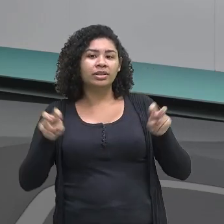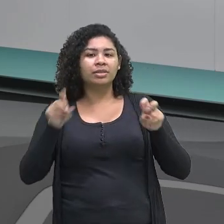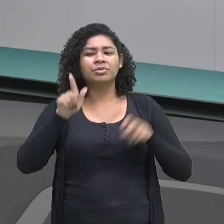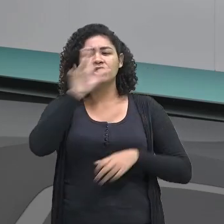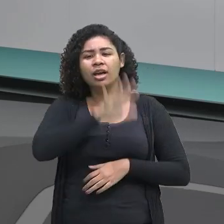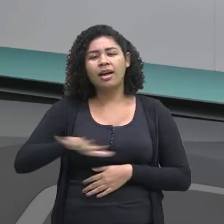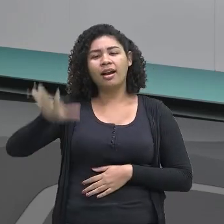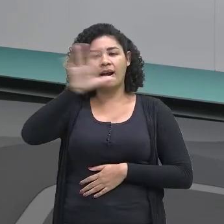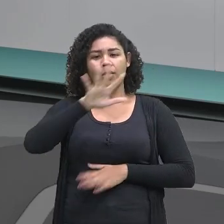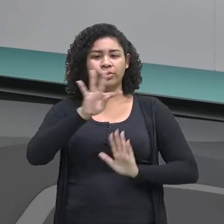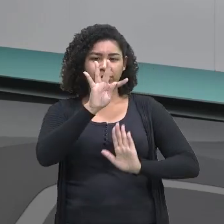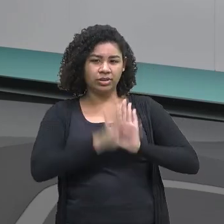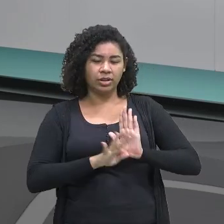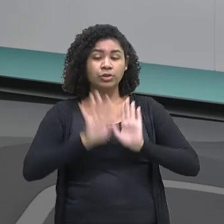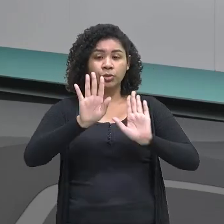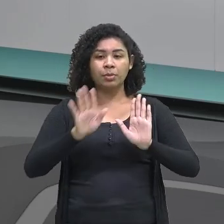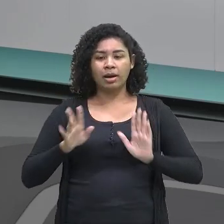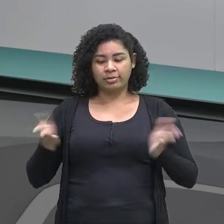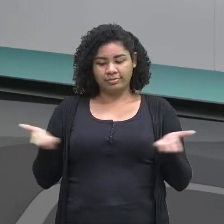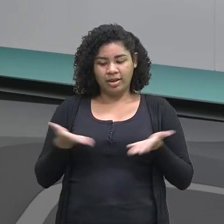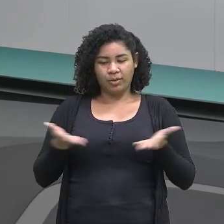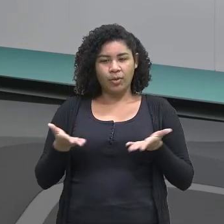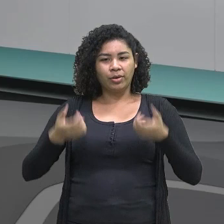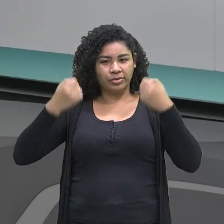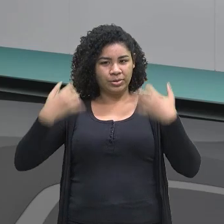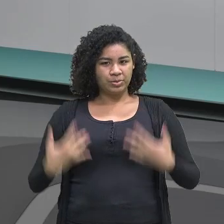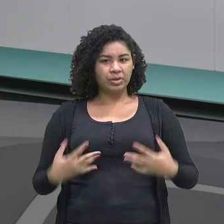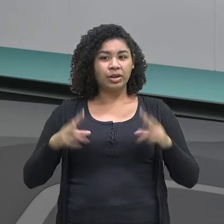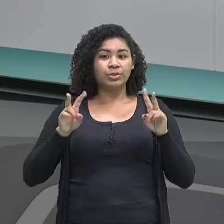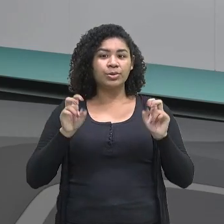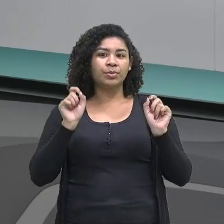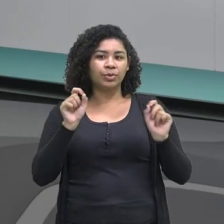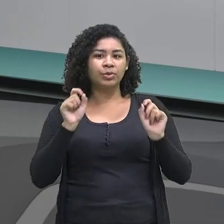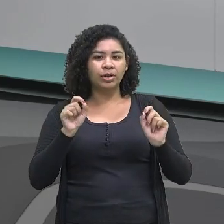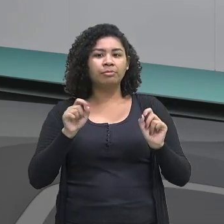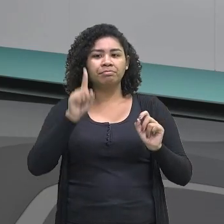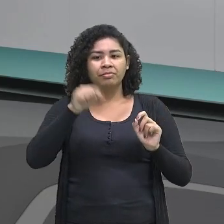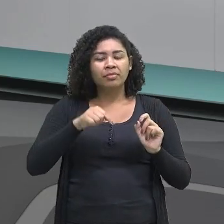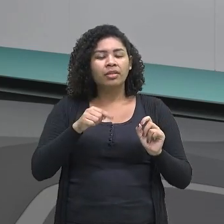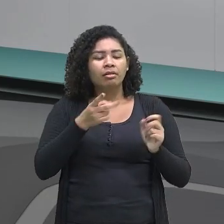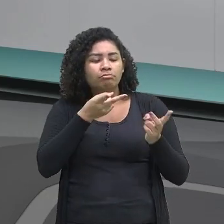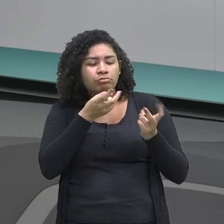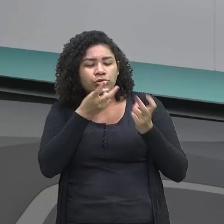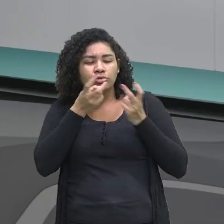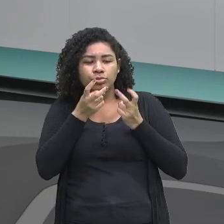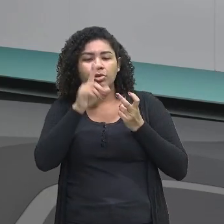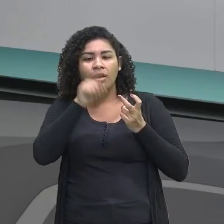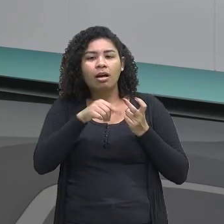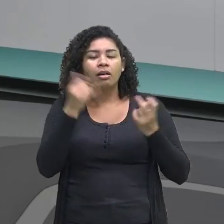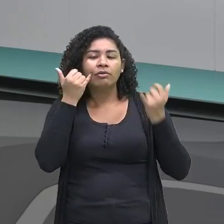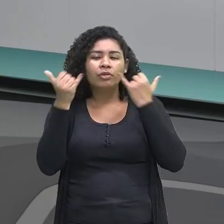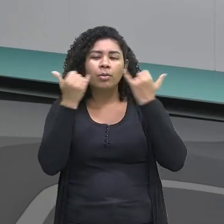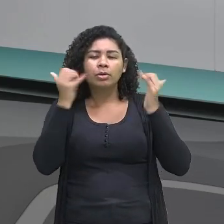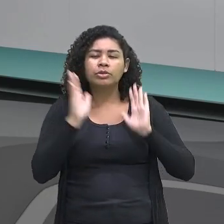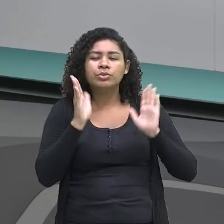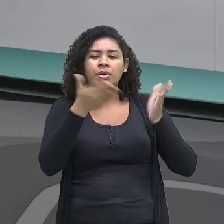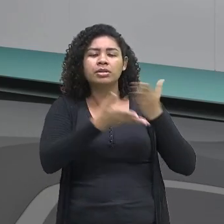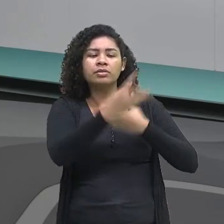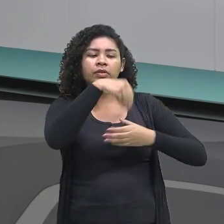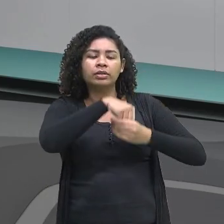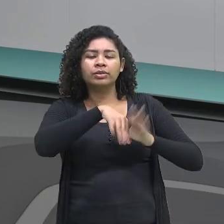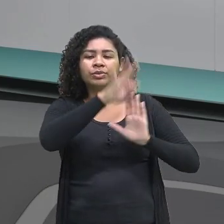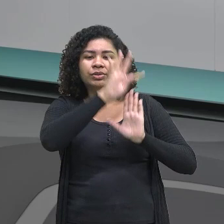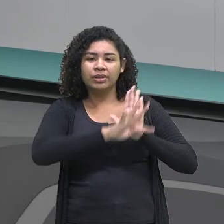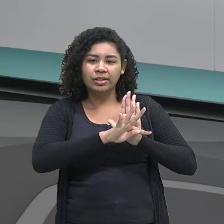scanning é uma leitura onde eu quero extrair apenas informações específicas. O que são essas informações